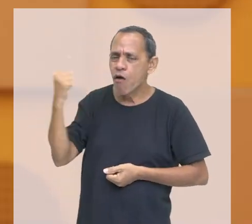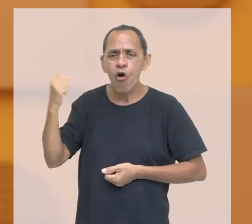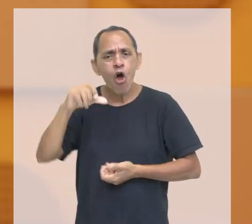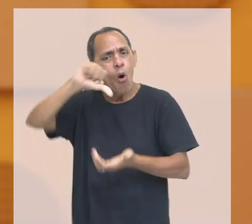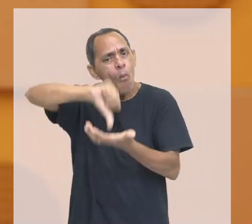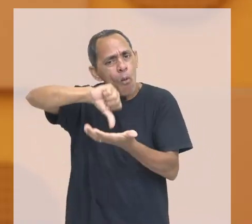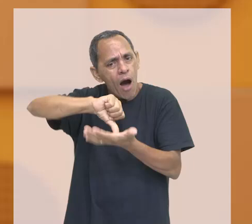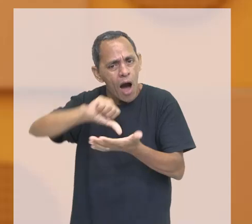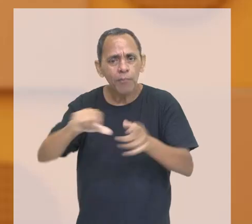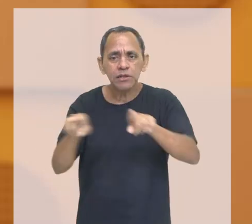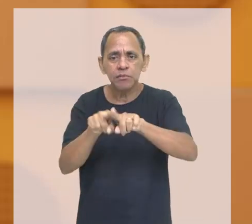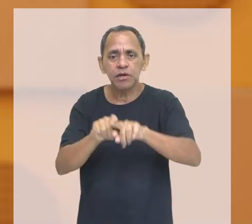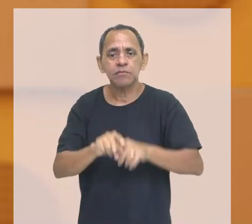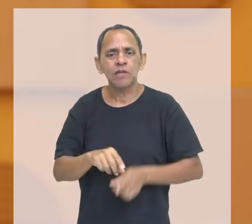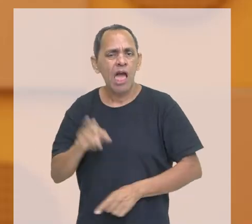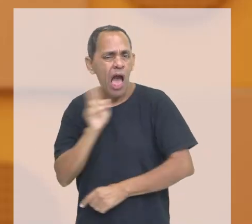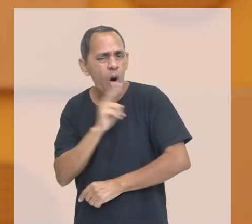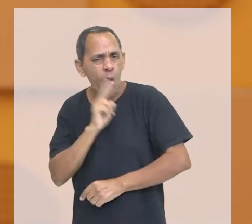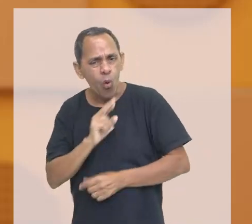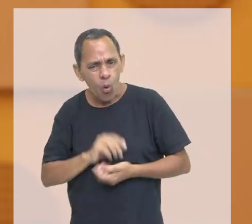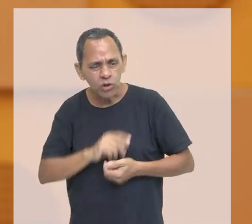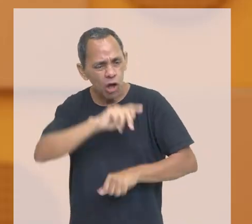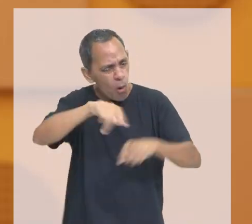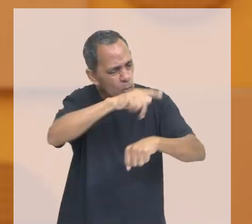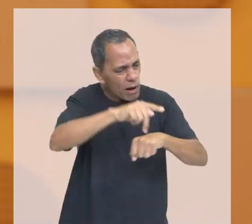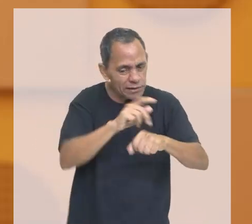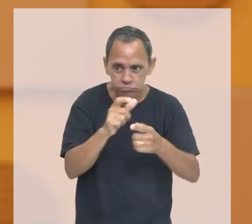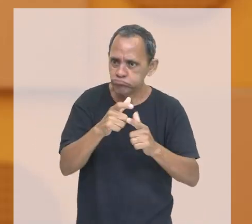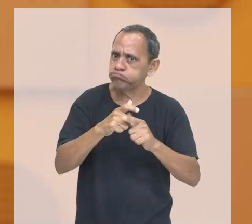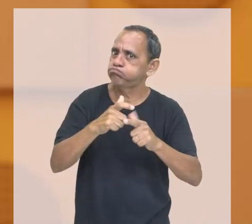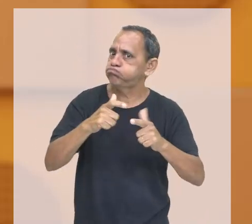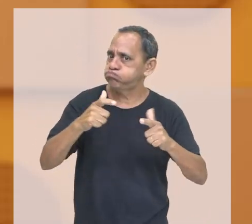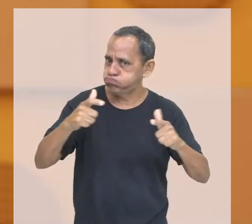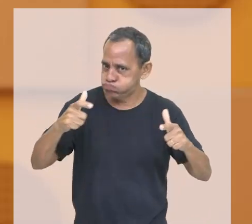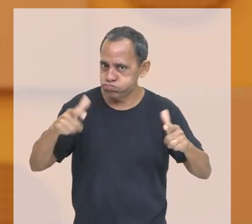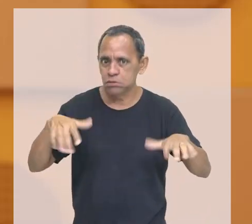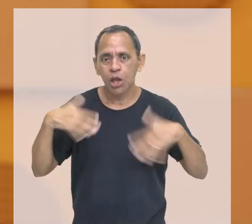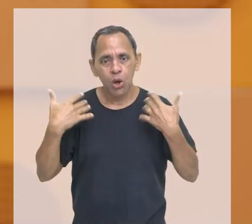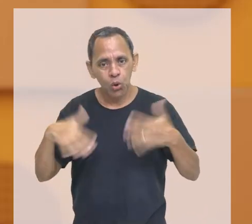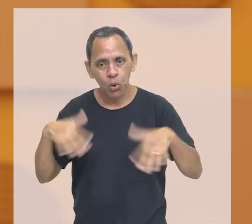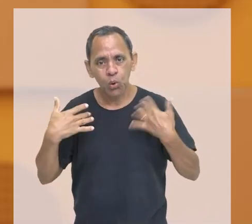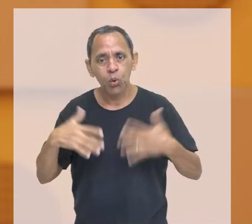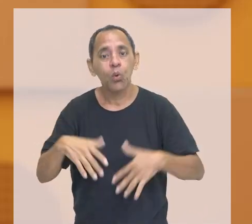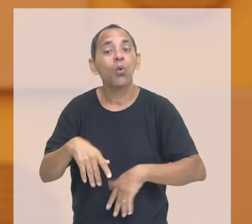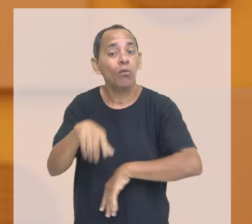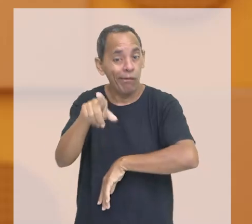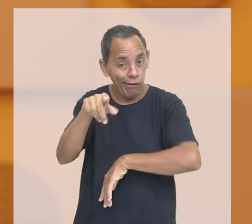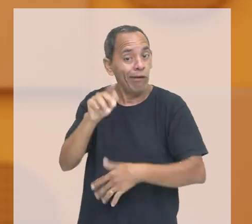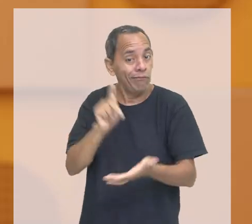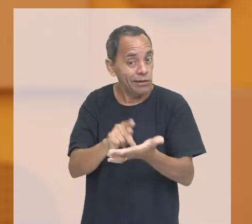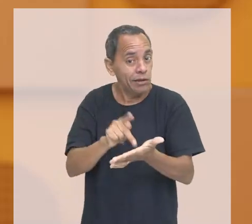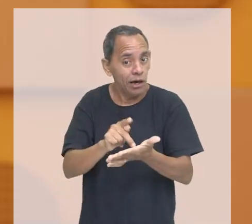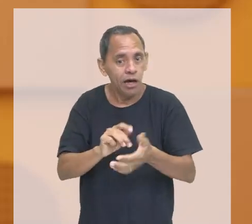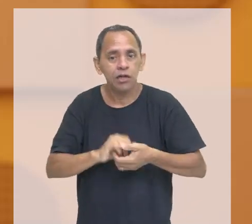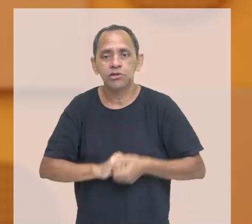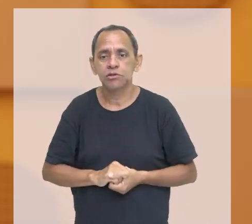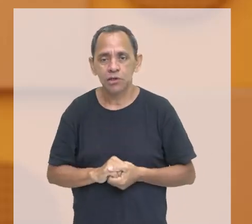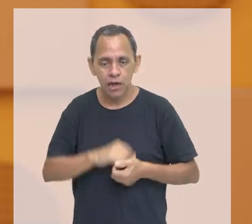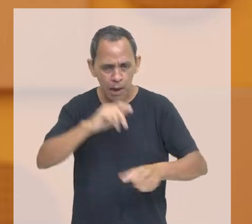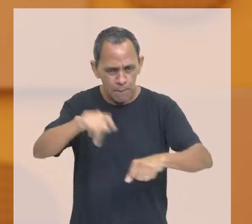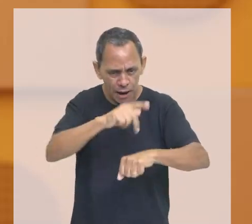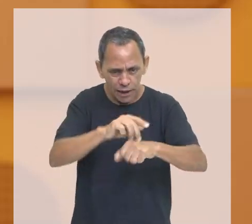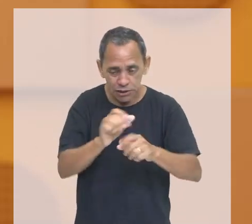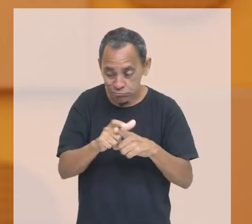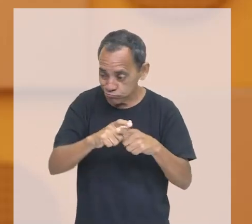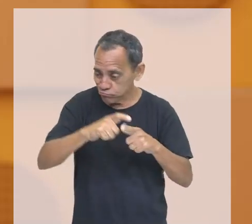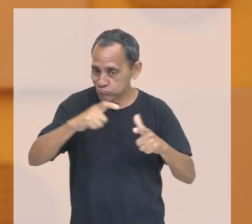poxa, professor, mas a Rússia é um país de dimensões continentais. Territorialmente falando, ela é o maior país do